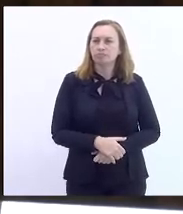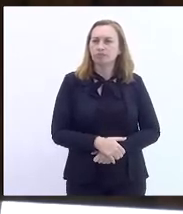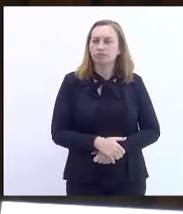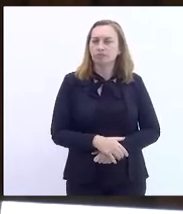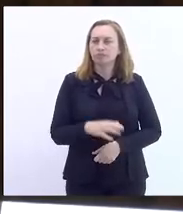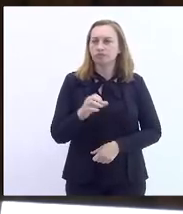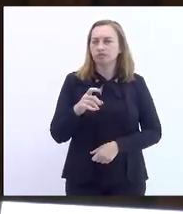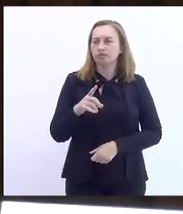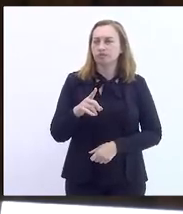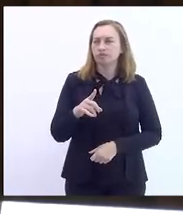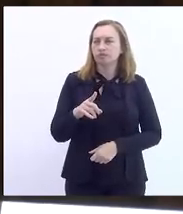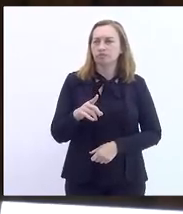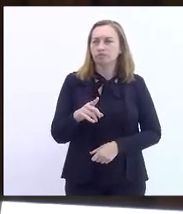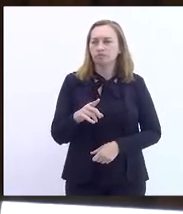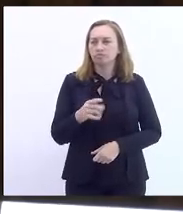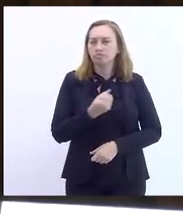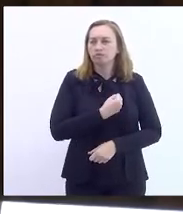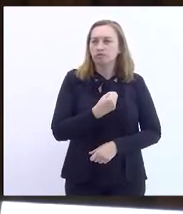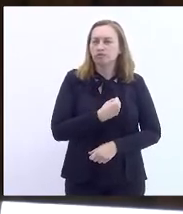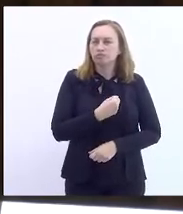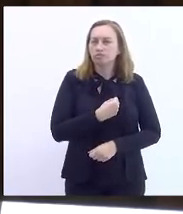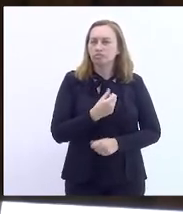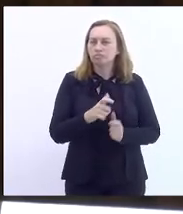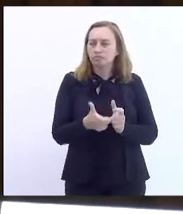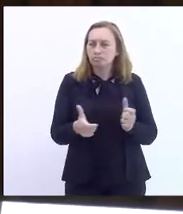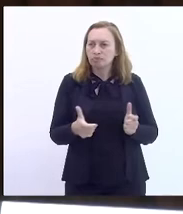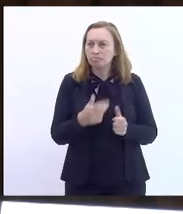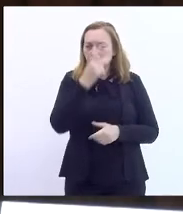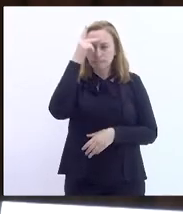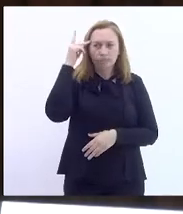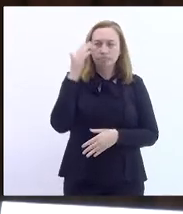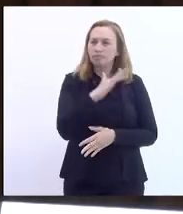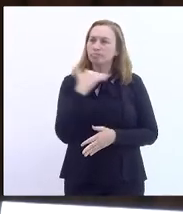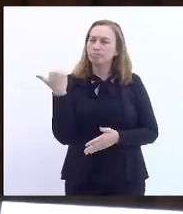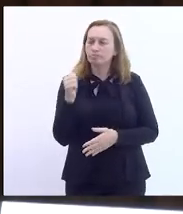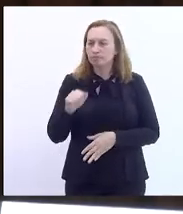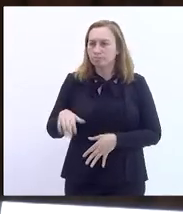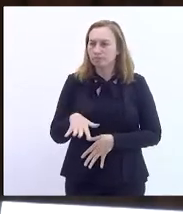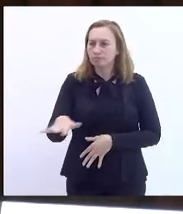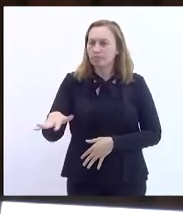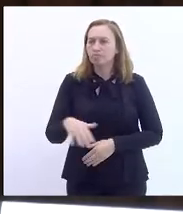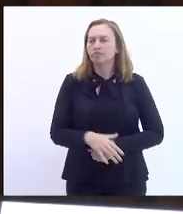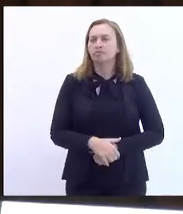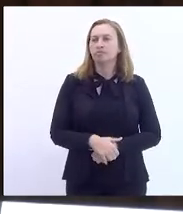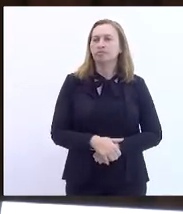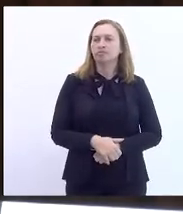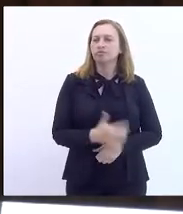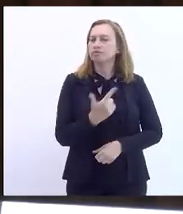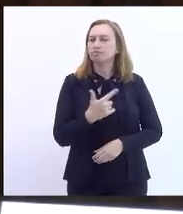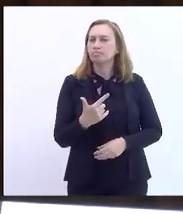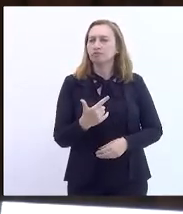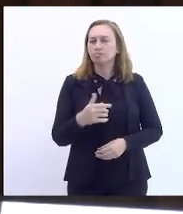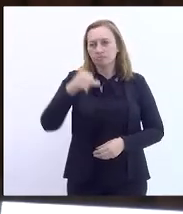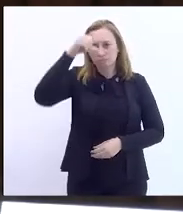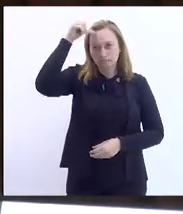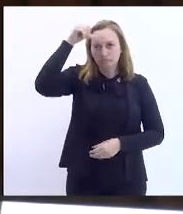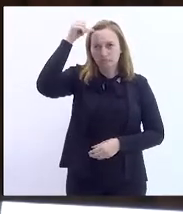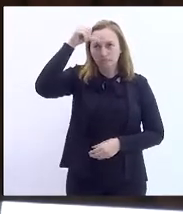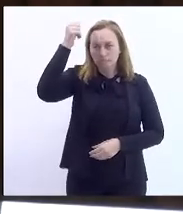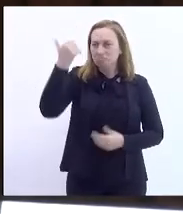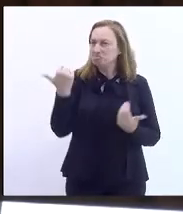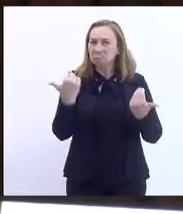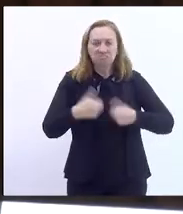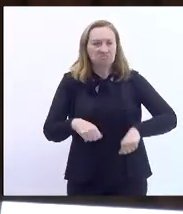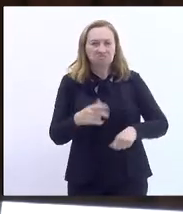saldo de sucesso o número de Corpos deixados no chão da favela da Periferia não à toa Cláudio Castro não